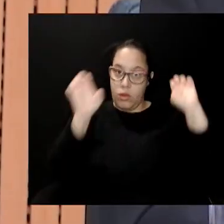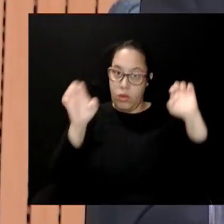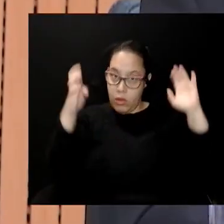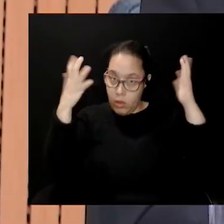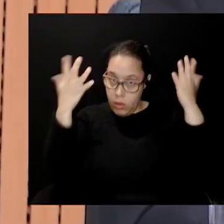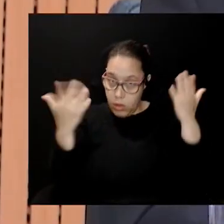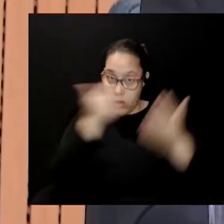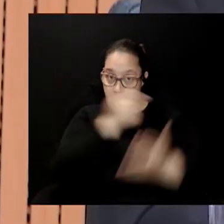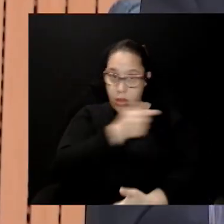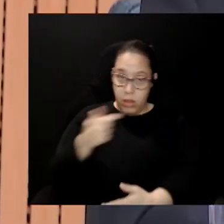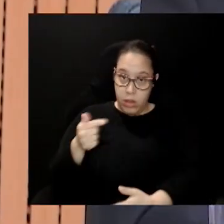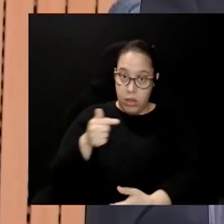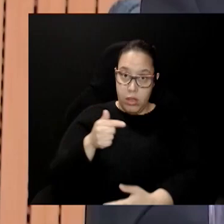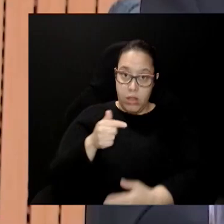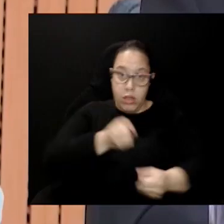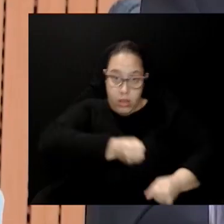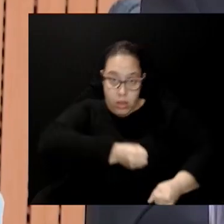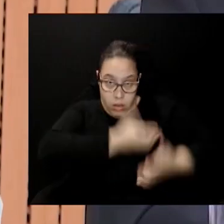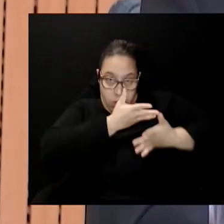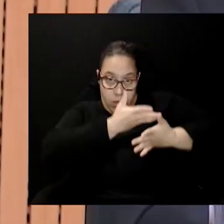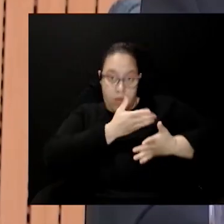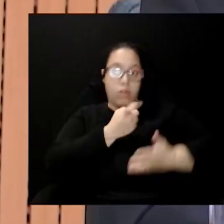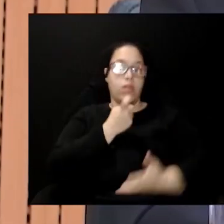do Poeta Campineiro